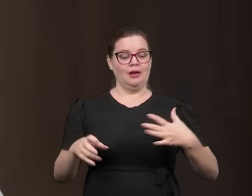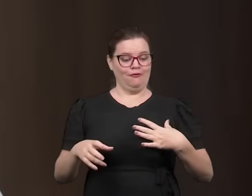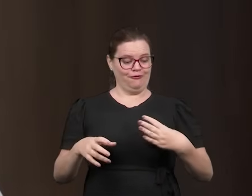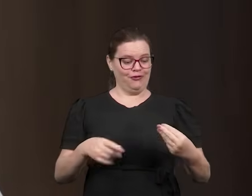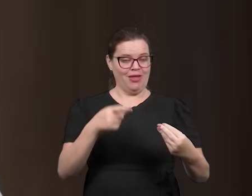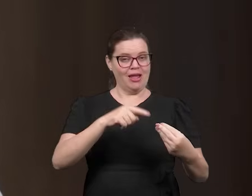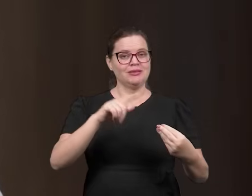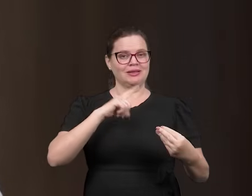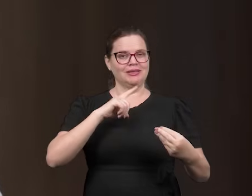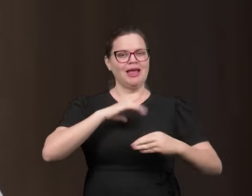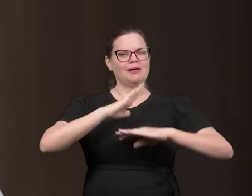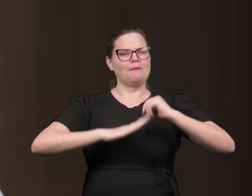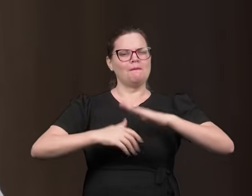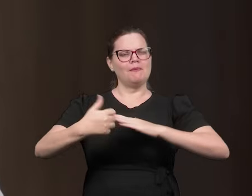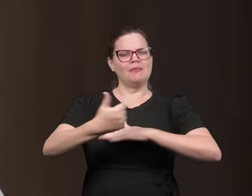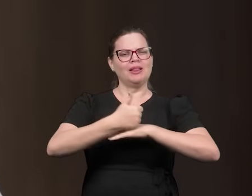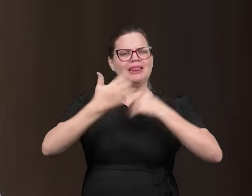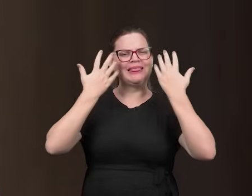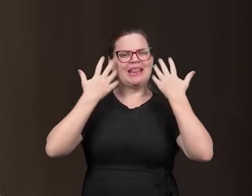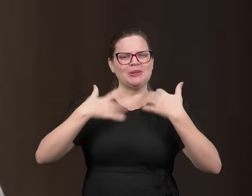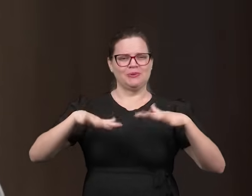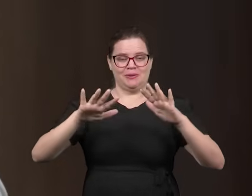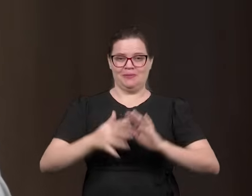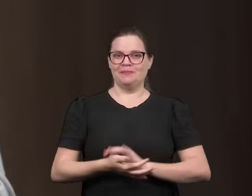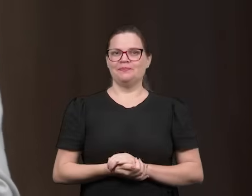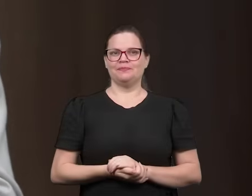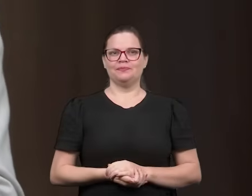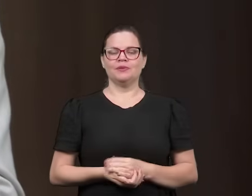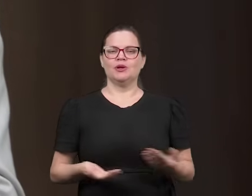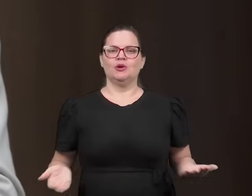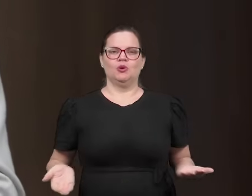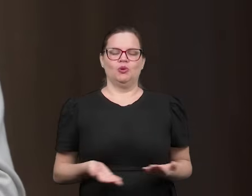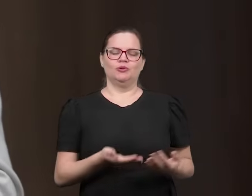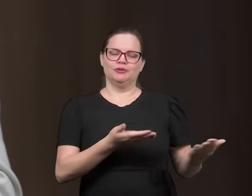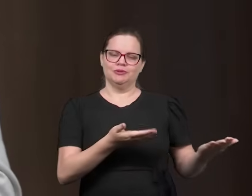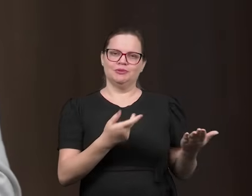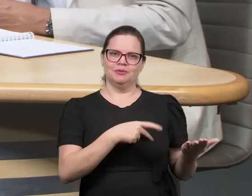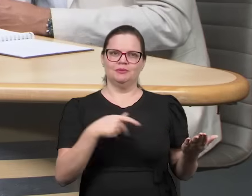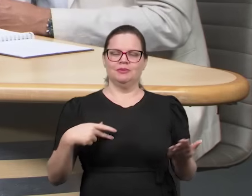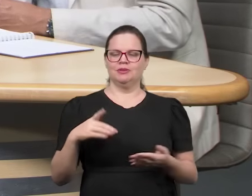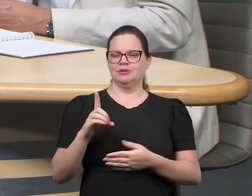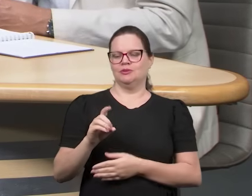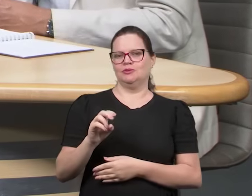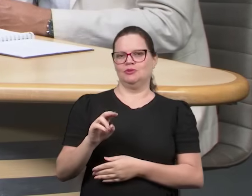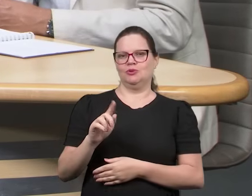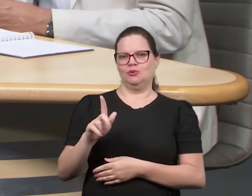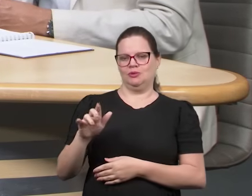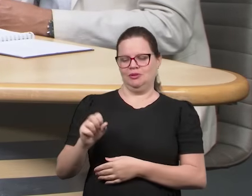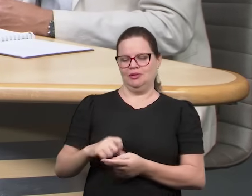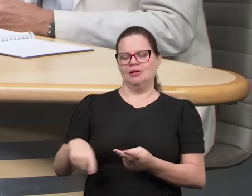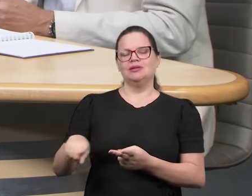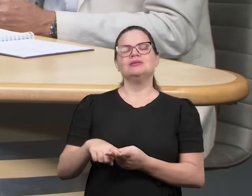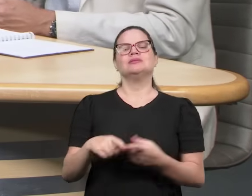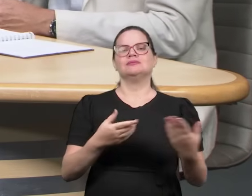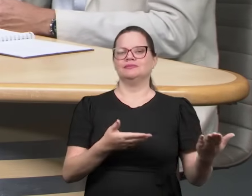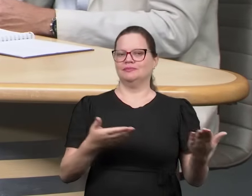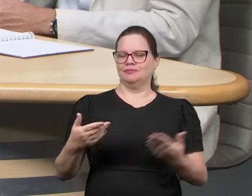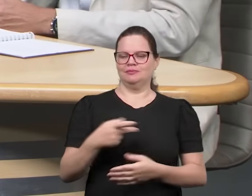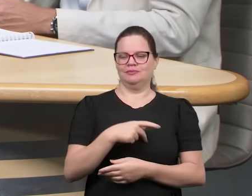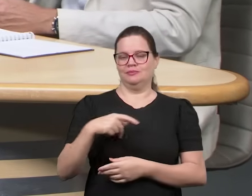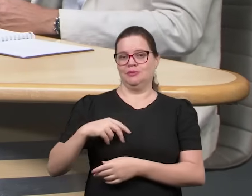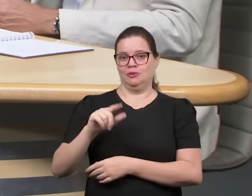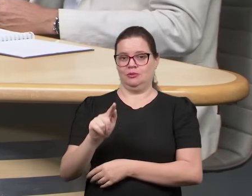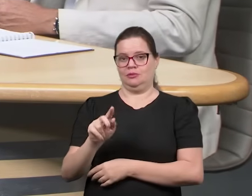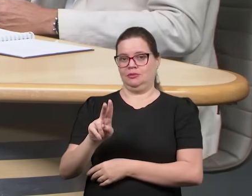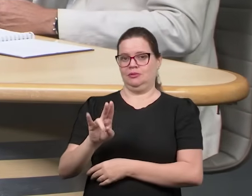Filhos Talentosos. Conosco, como sempre, o pastor Douglas e o pastor Guilherme, a paz do Senhor.